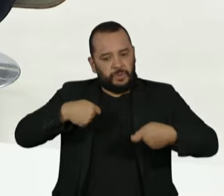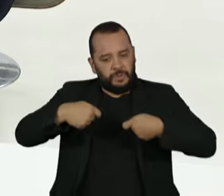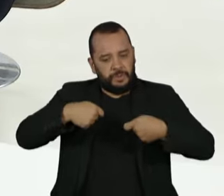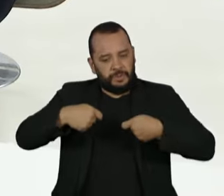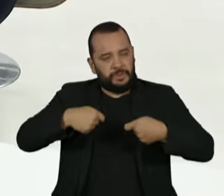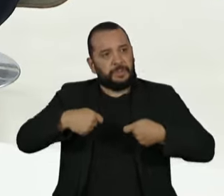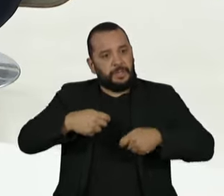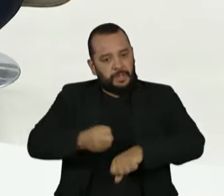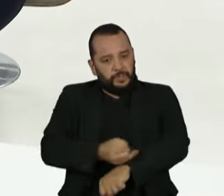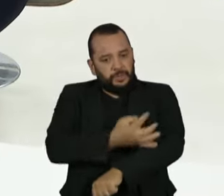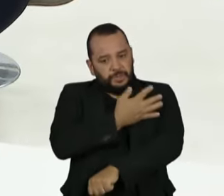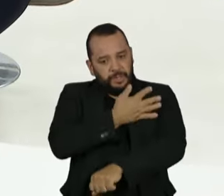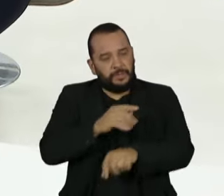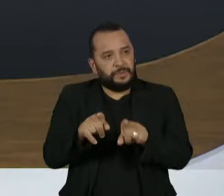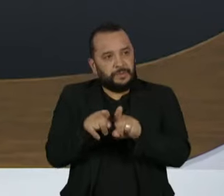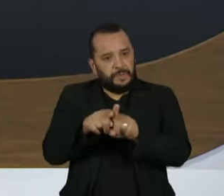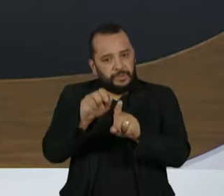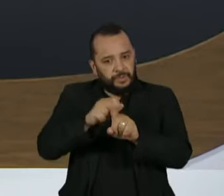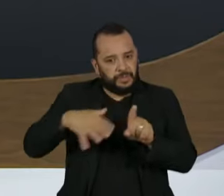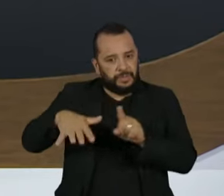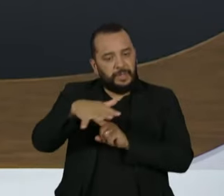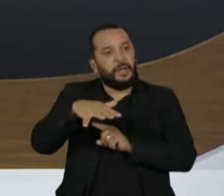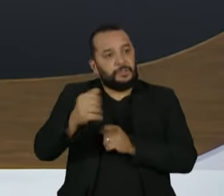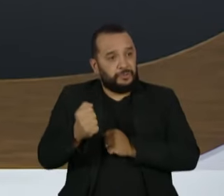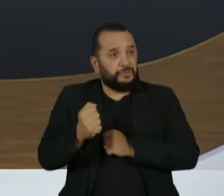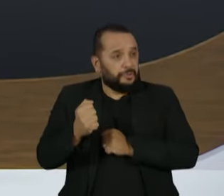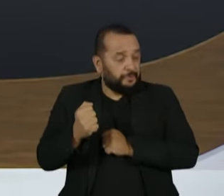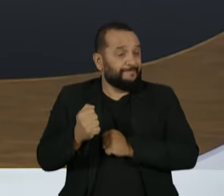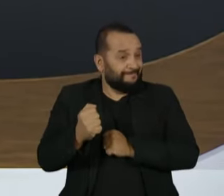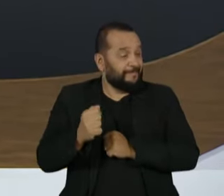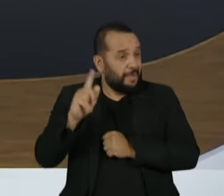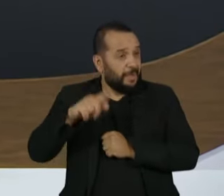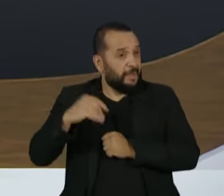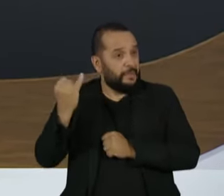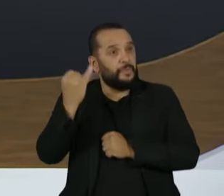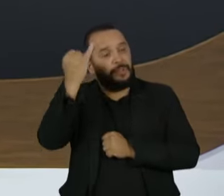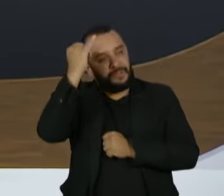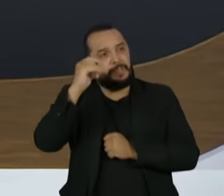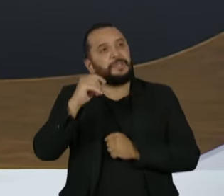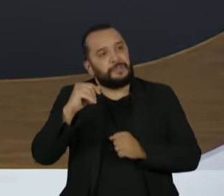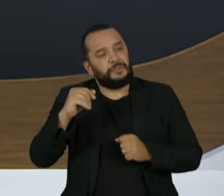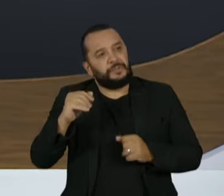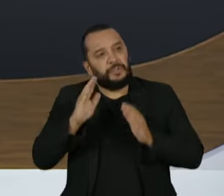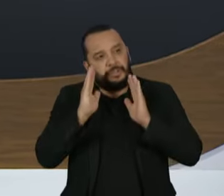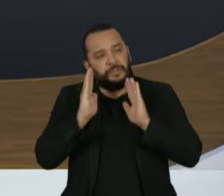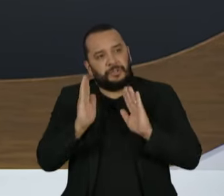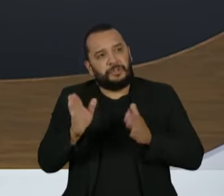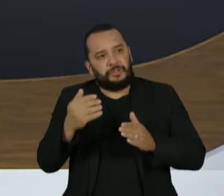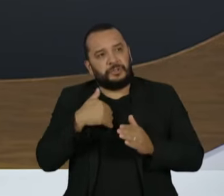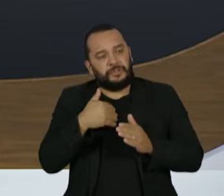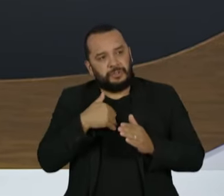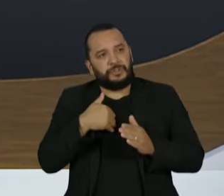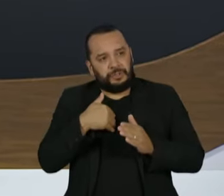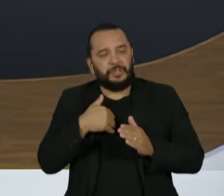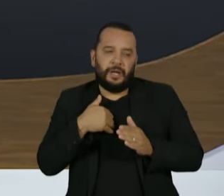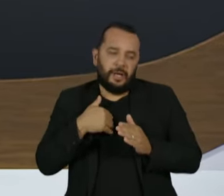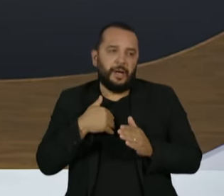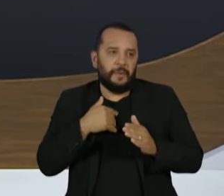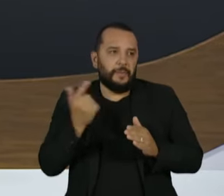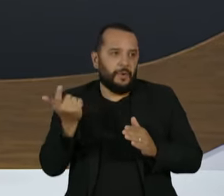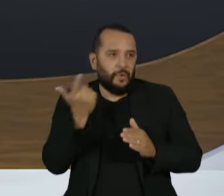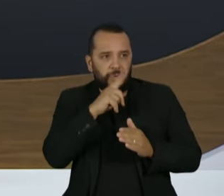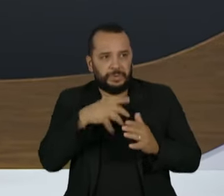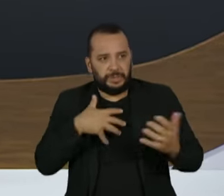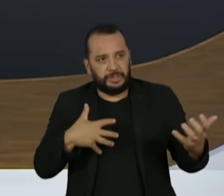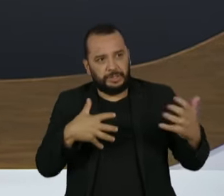socialmente complexas serão ativos importantes para se contrapor a chegada dessa Inteligência Artificial